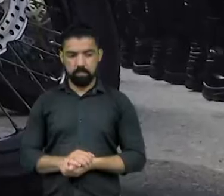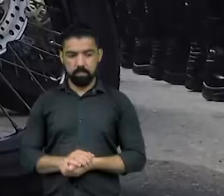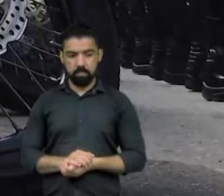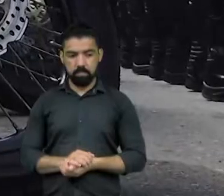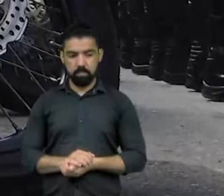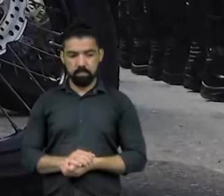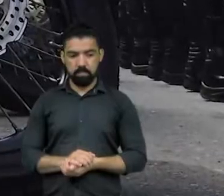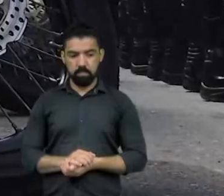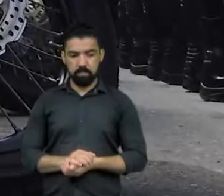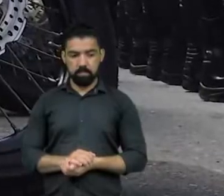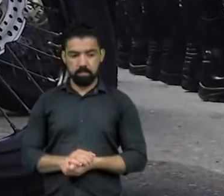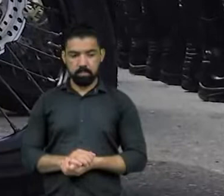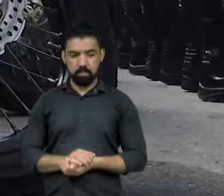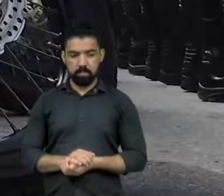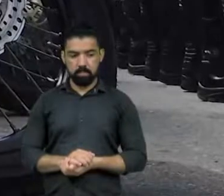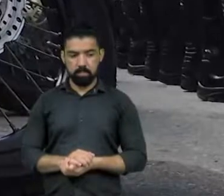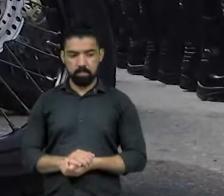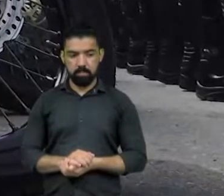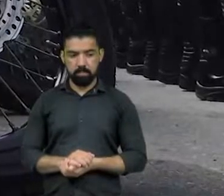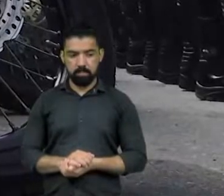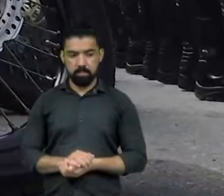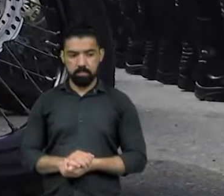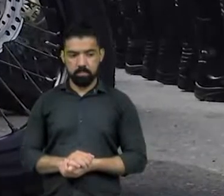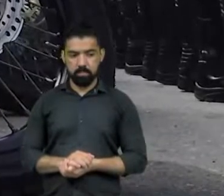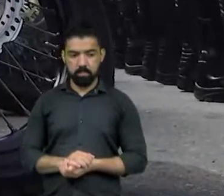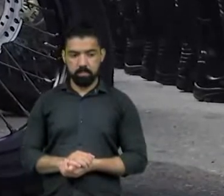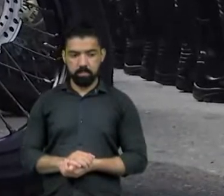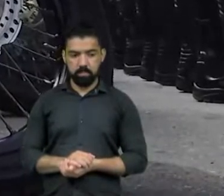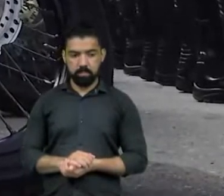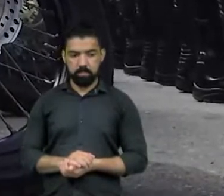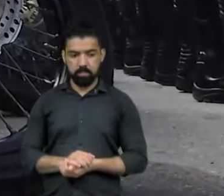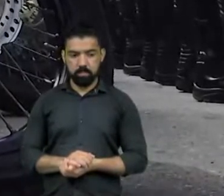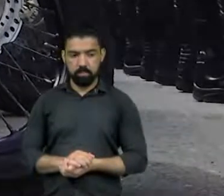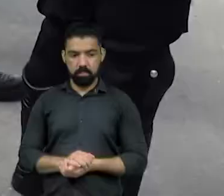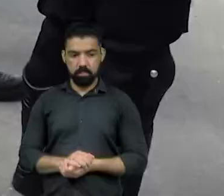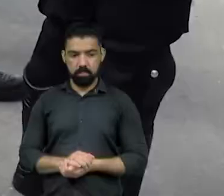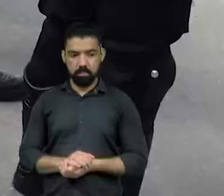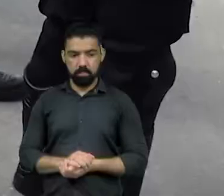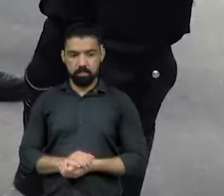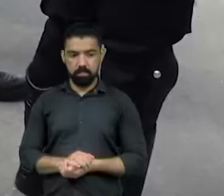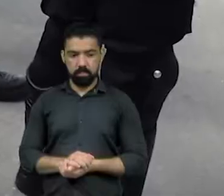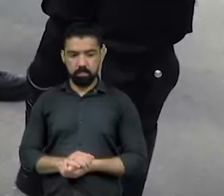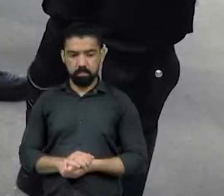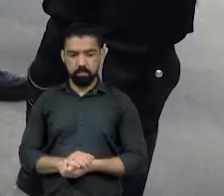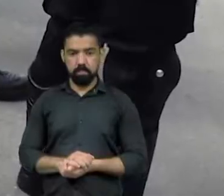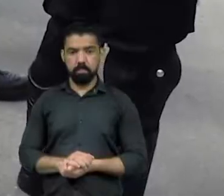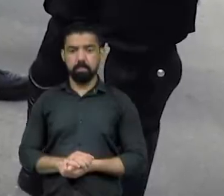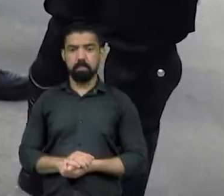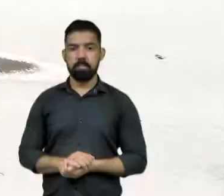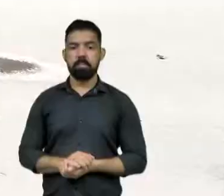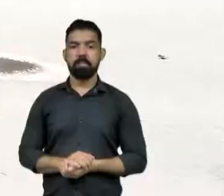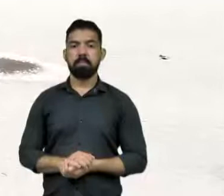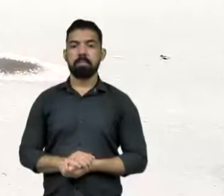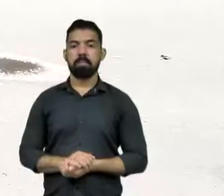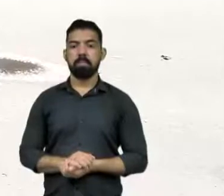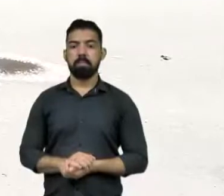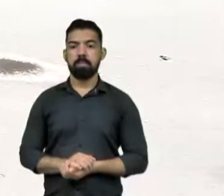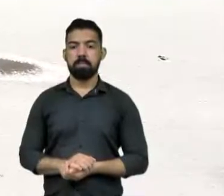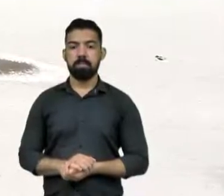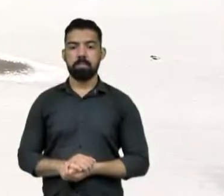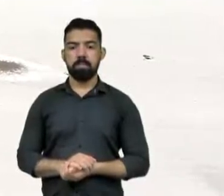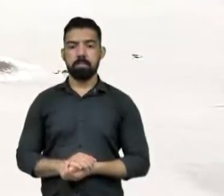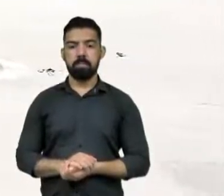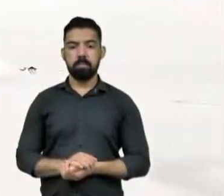E nós temos o compromisso de expandir, na medida em que